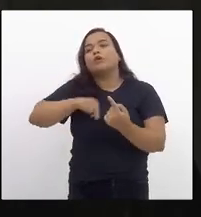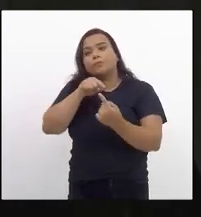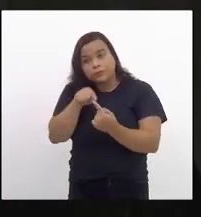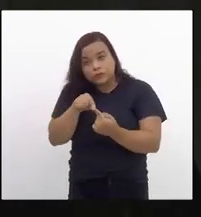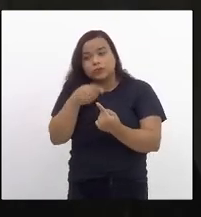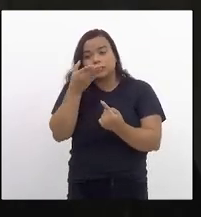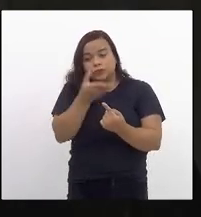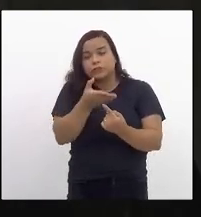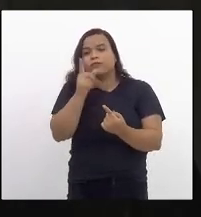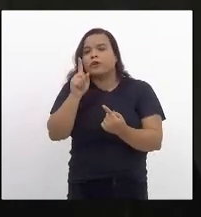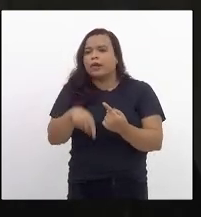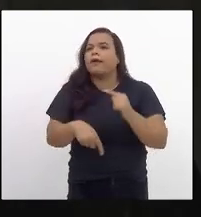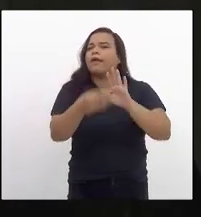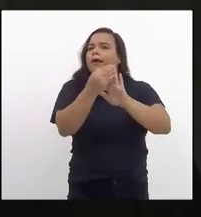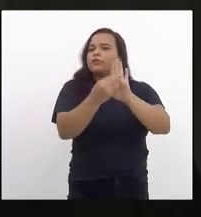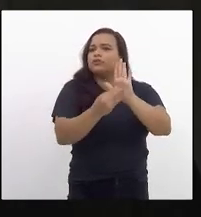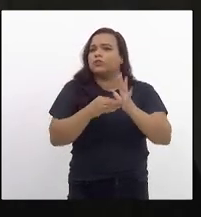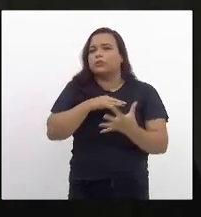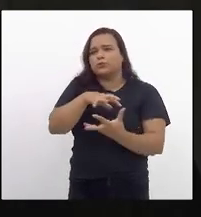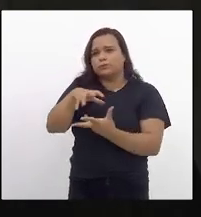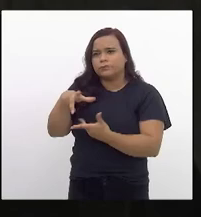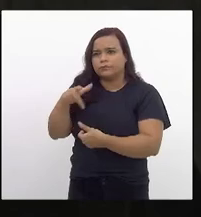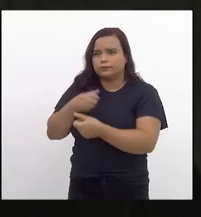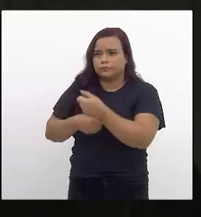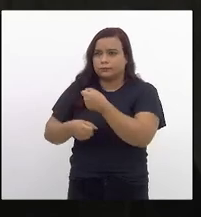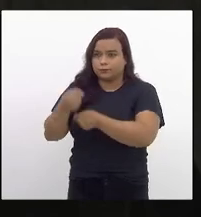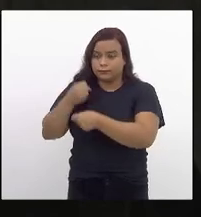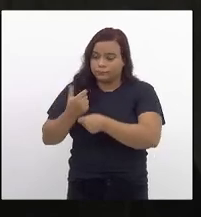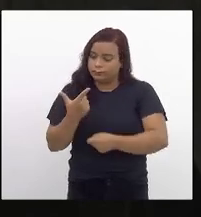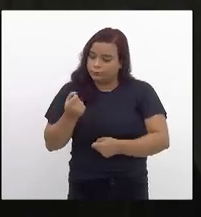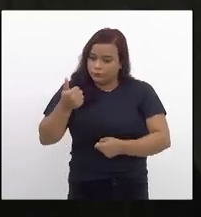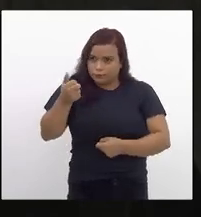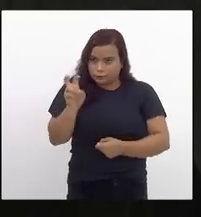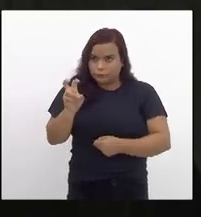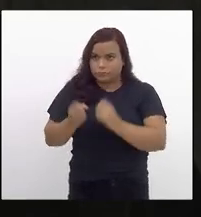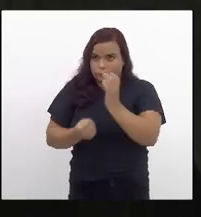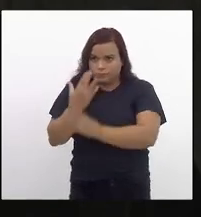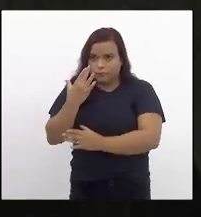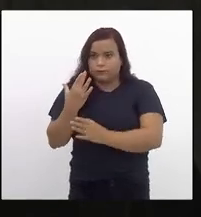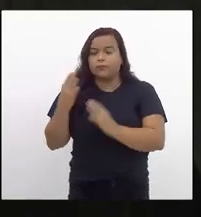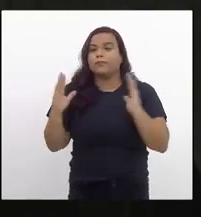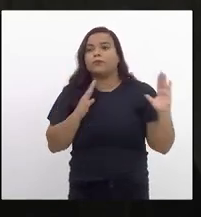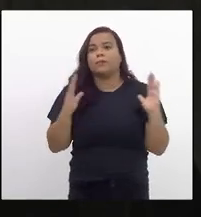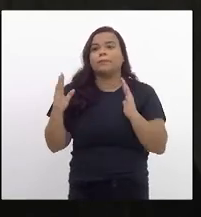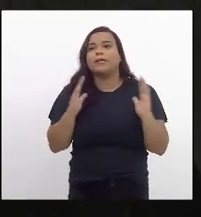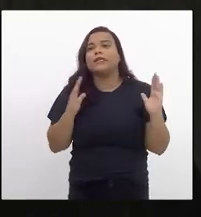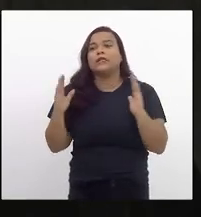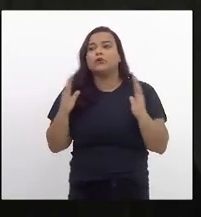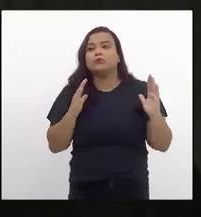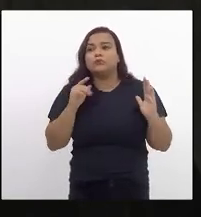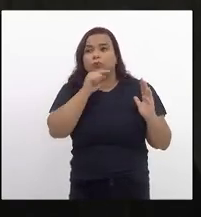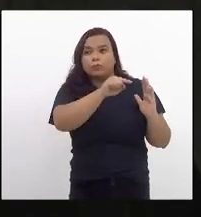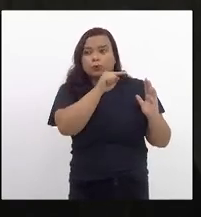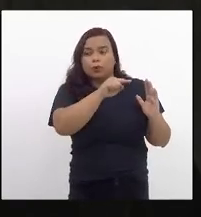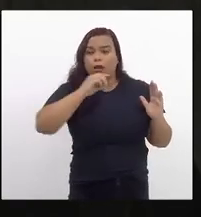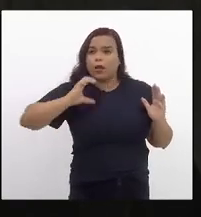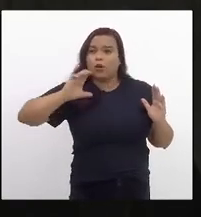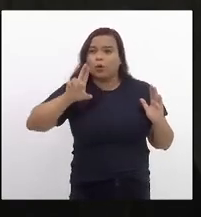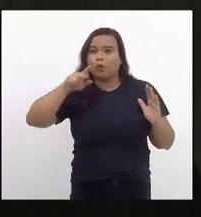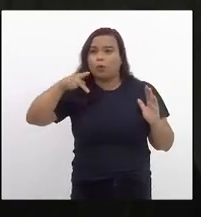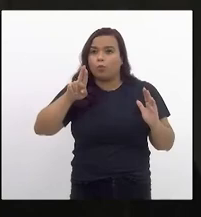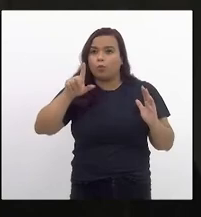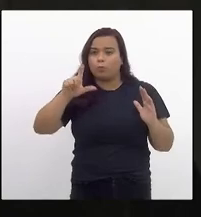são uma agenda Mundial criada em 2015 durante a cúpula das Nações Unidas sobre desenvolvimento